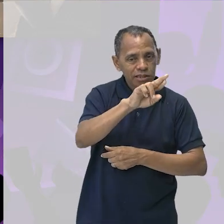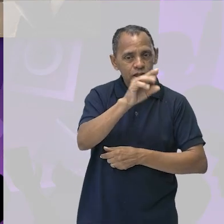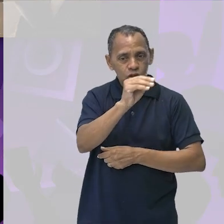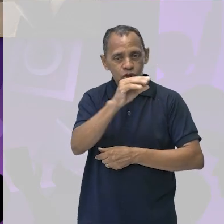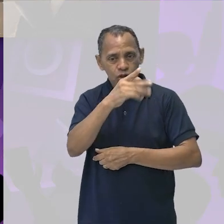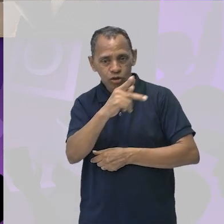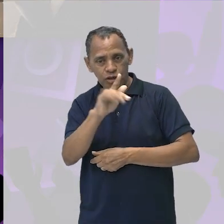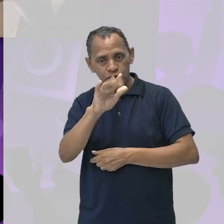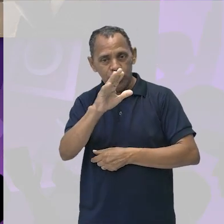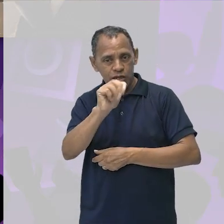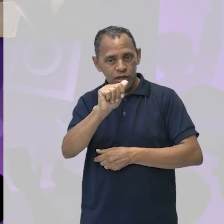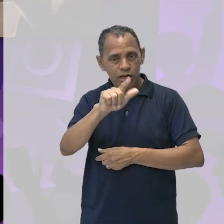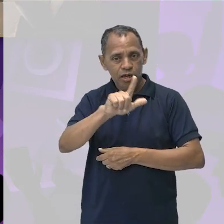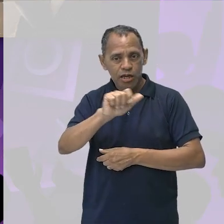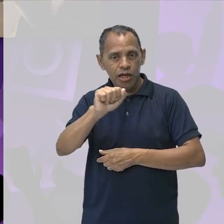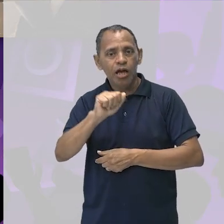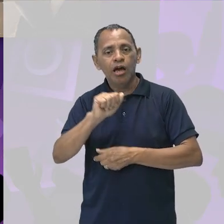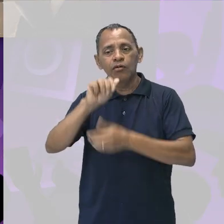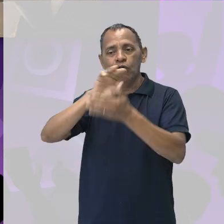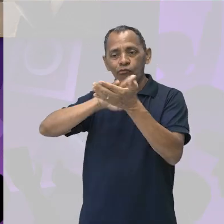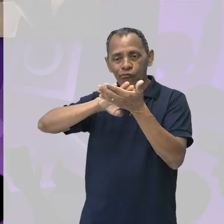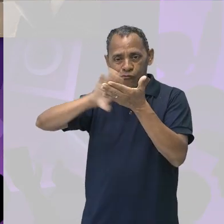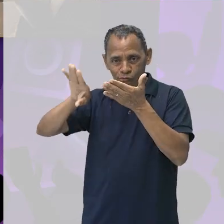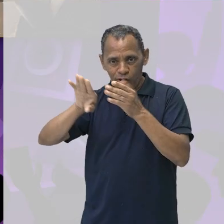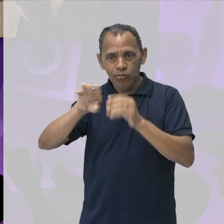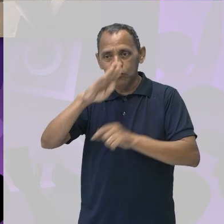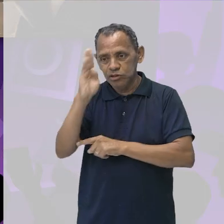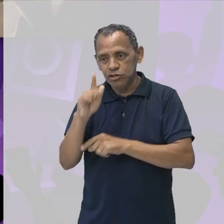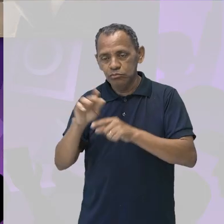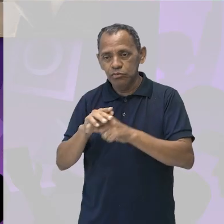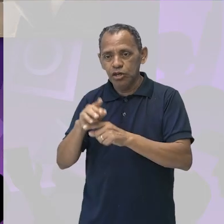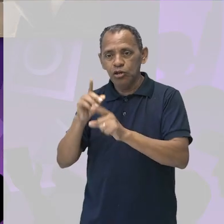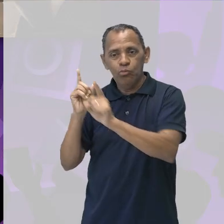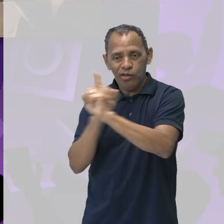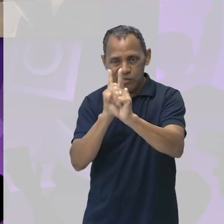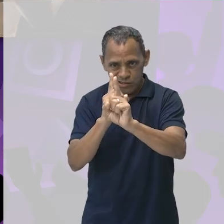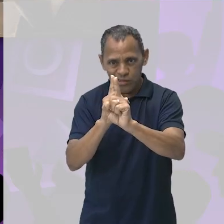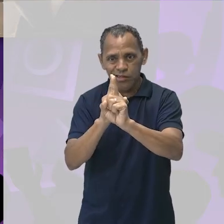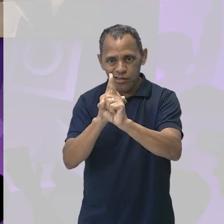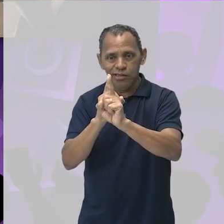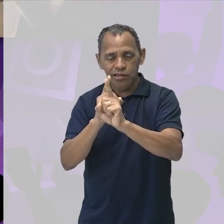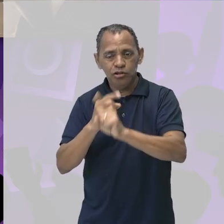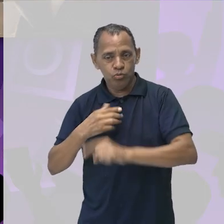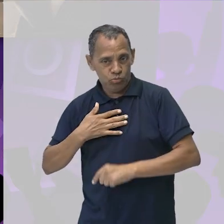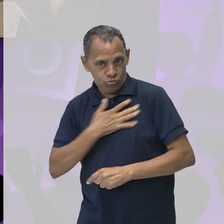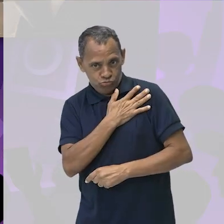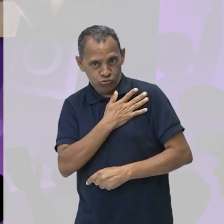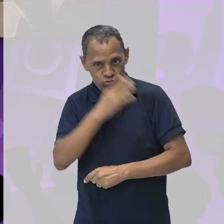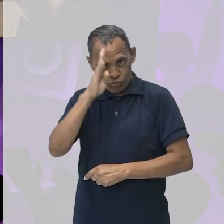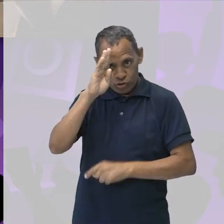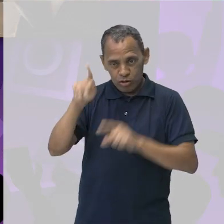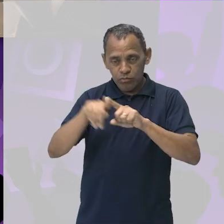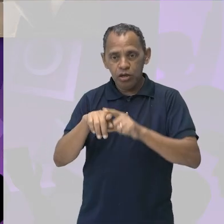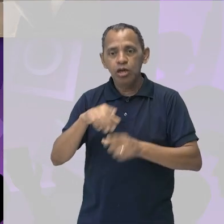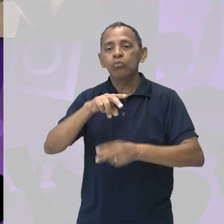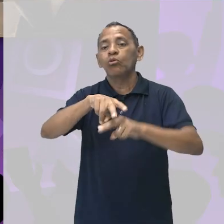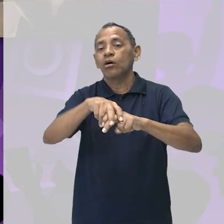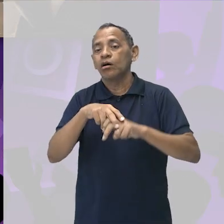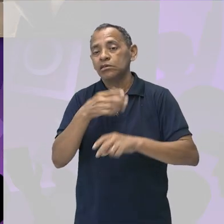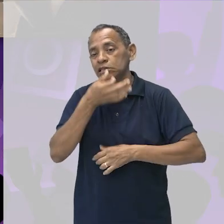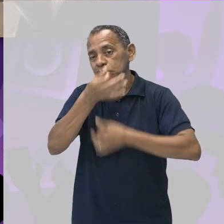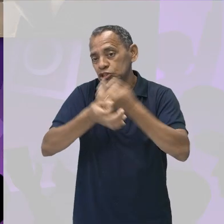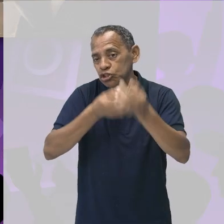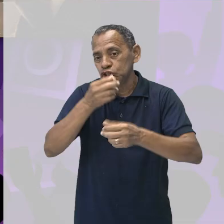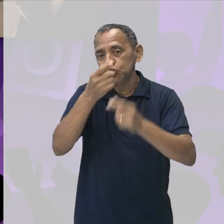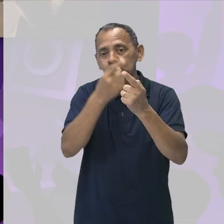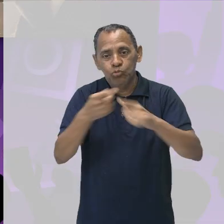foi exilado do Brasil, perseguido pela ditadura militar, devido às suas críticas em suas músicas. Aí